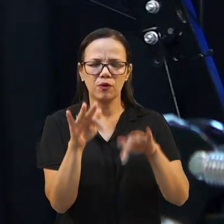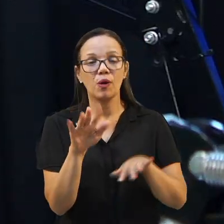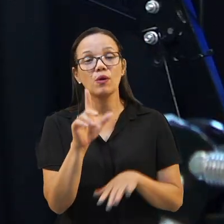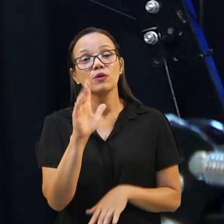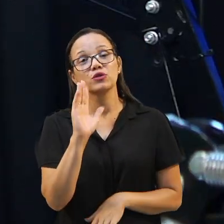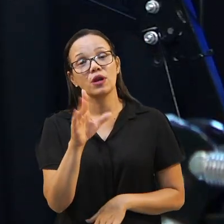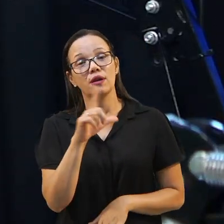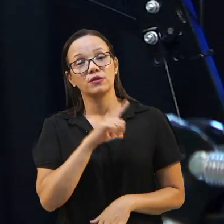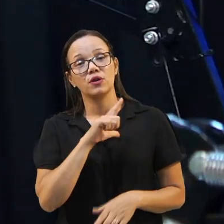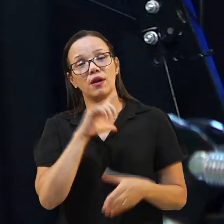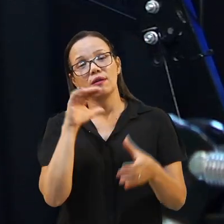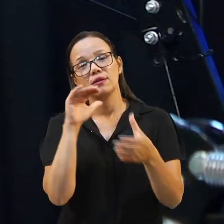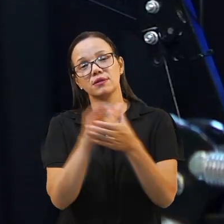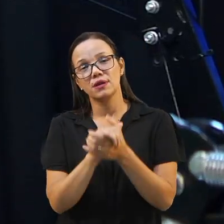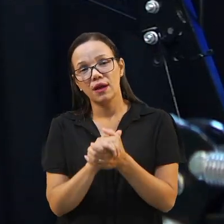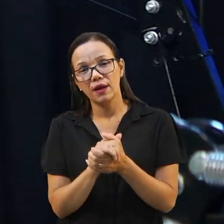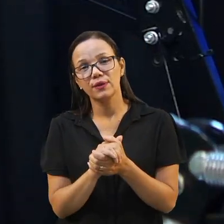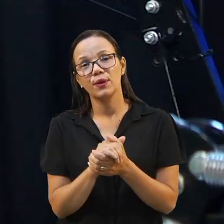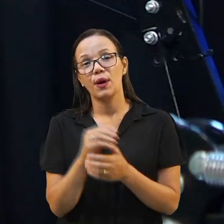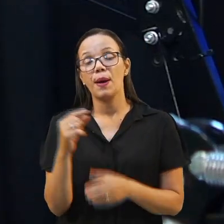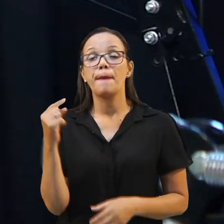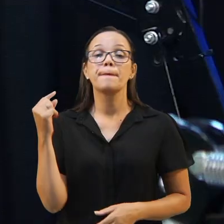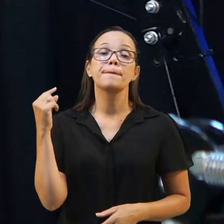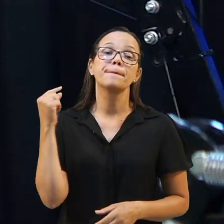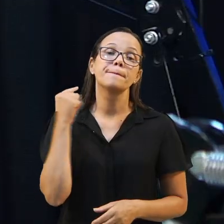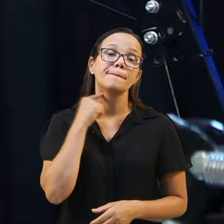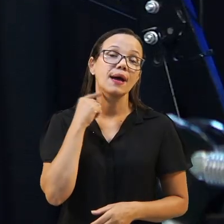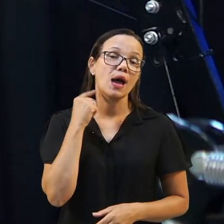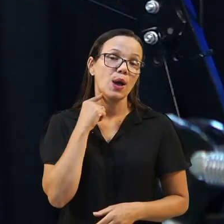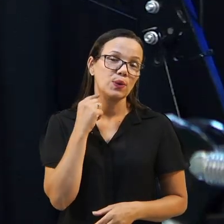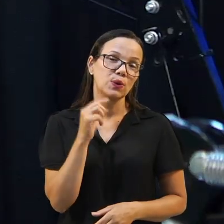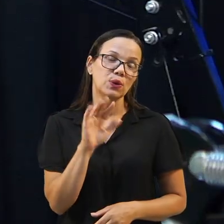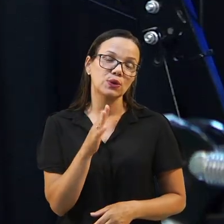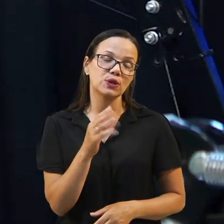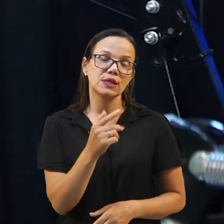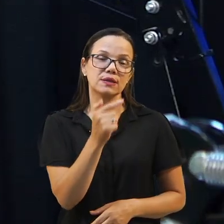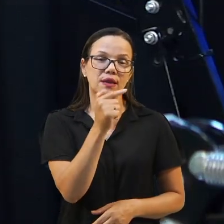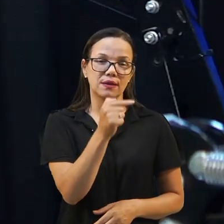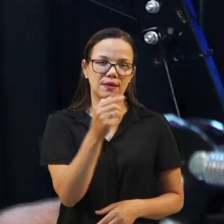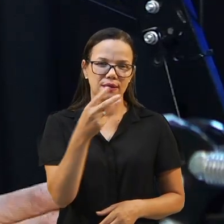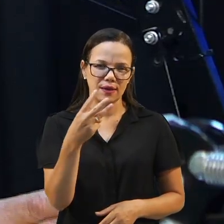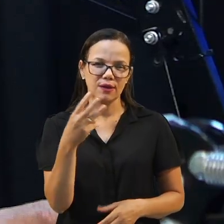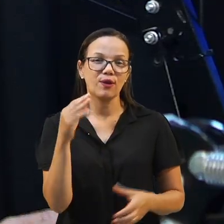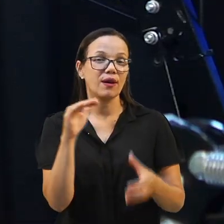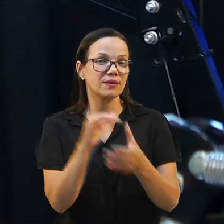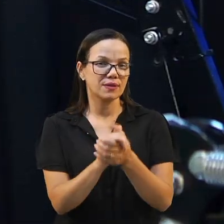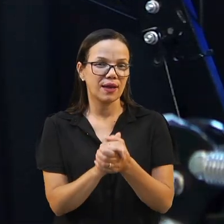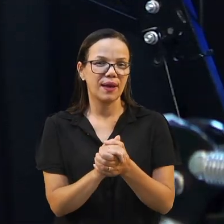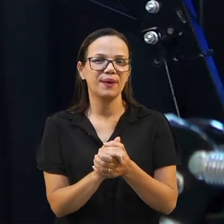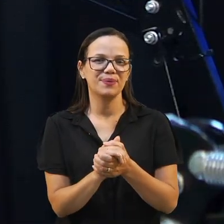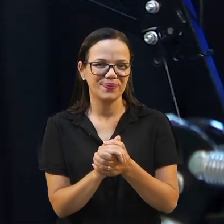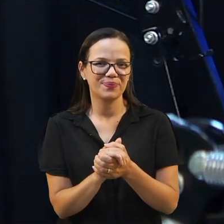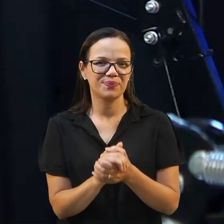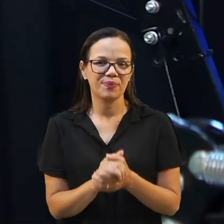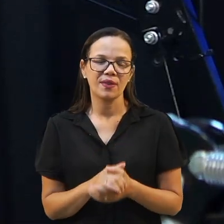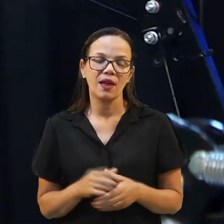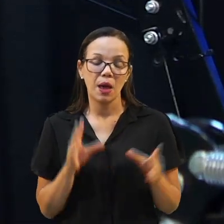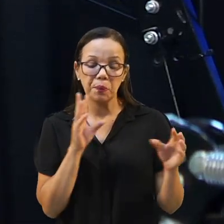me casado, né? Eu casei em maio de 73 e